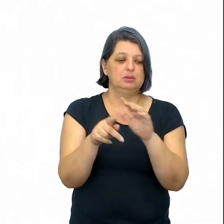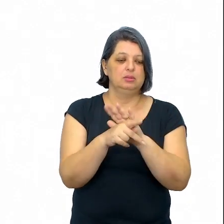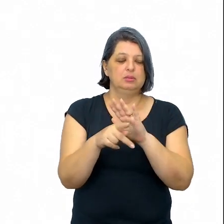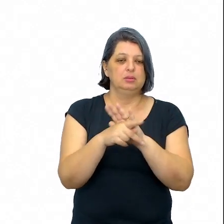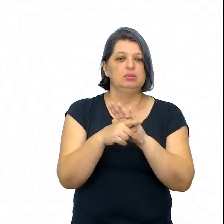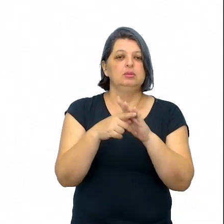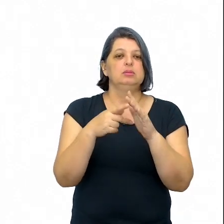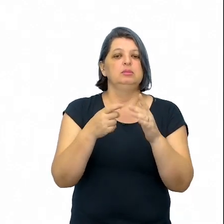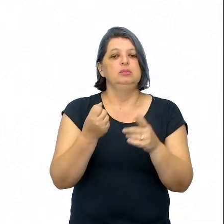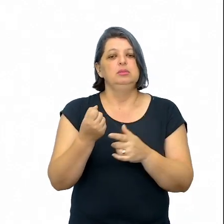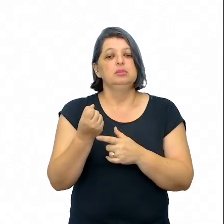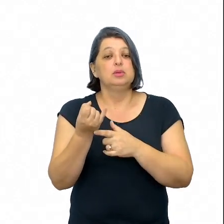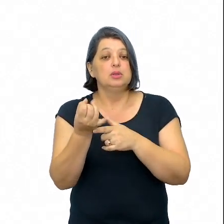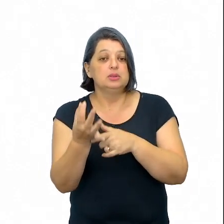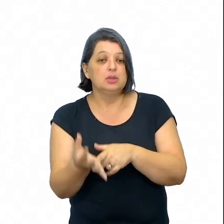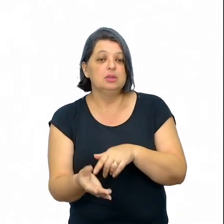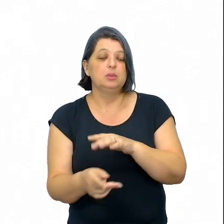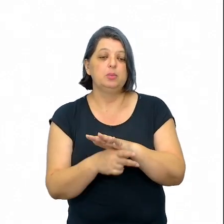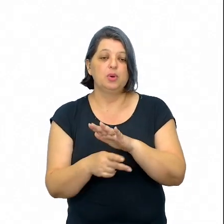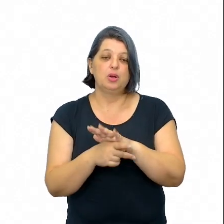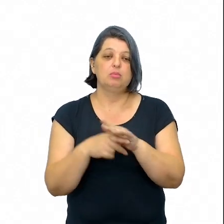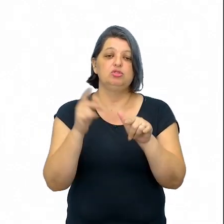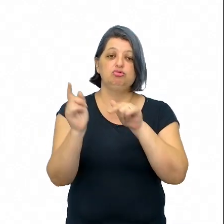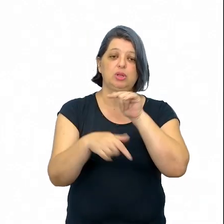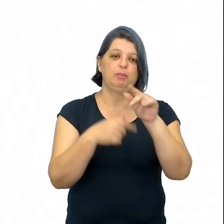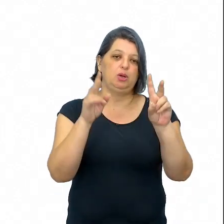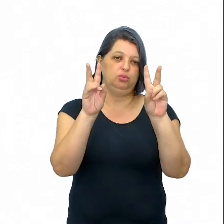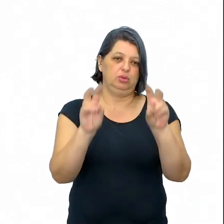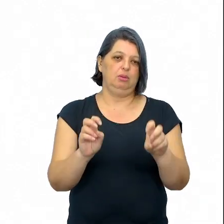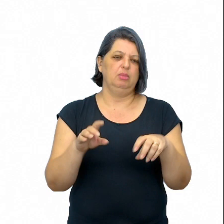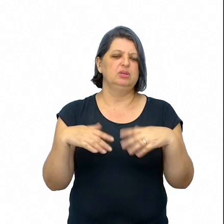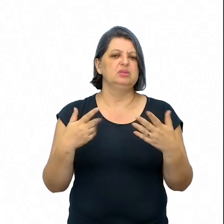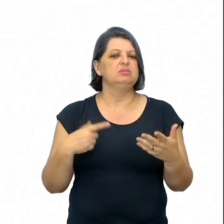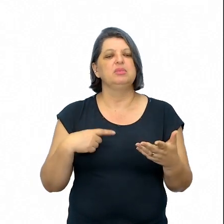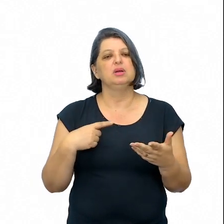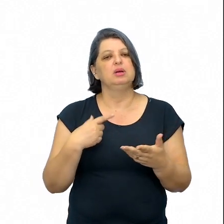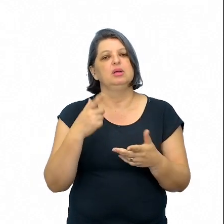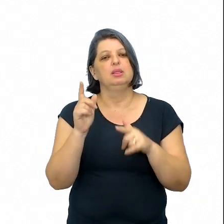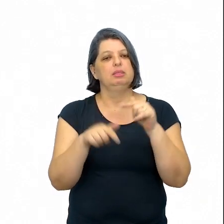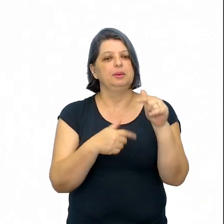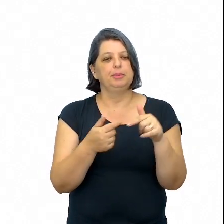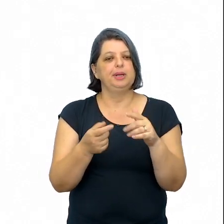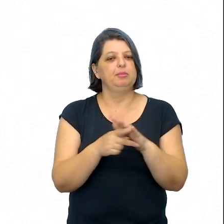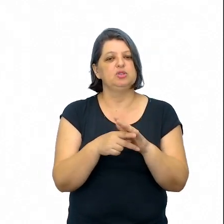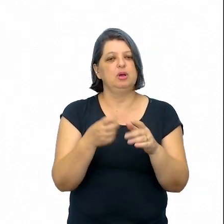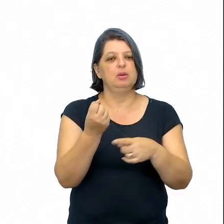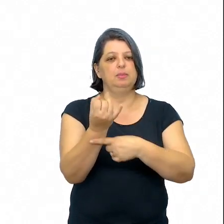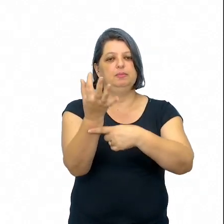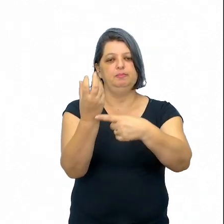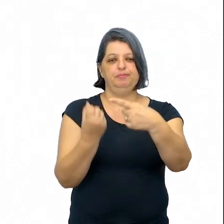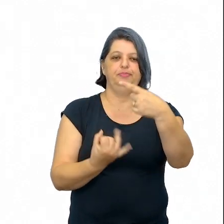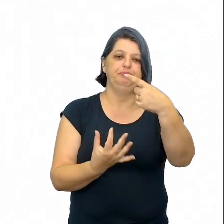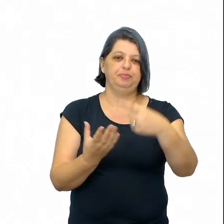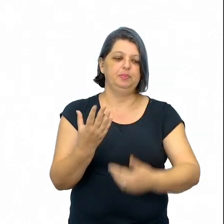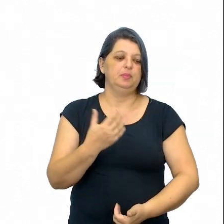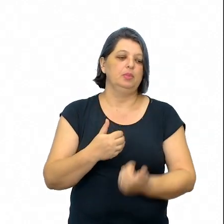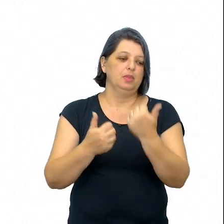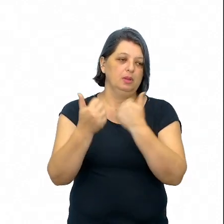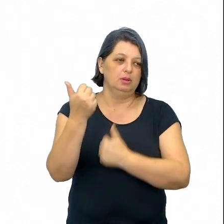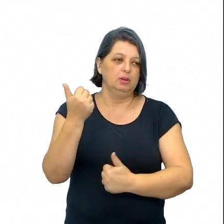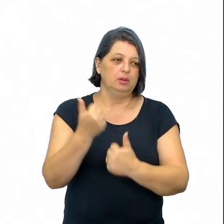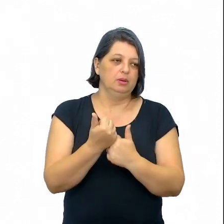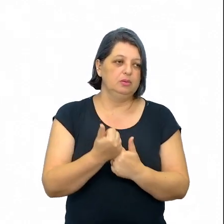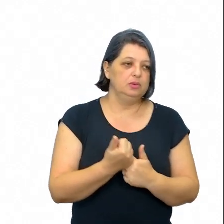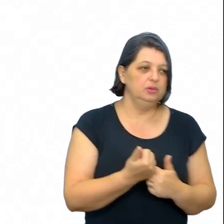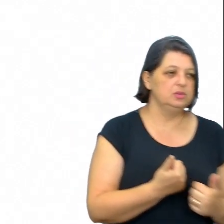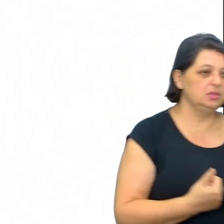de exercício ou de itens que eu trabalho desse tema. Se eu deixar para trabalhar apenas com fração, quando ele aparece lá no 7º, 8º ano e